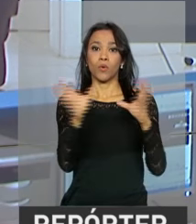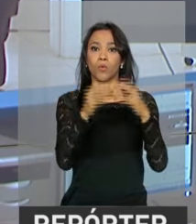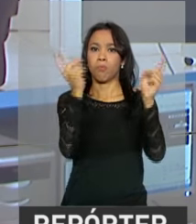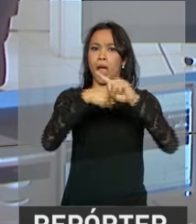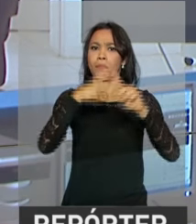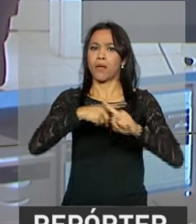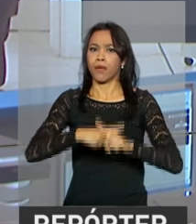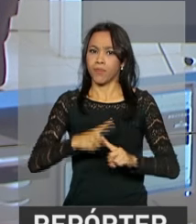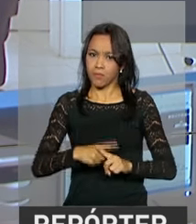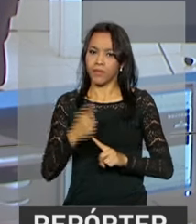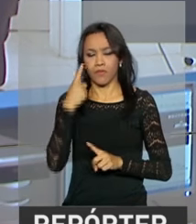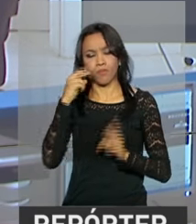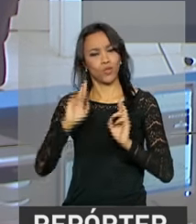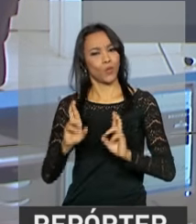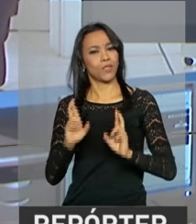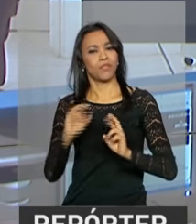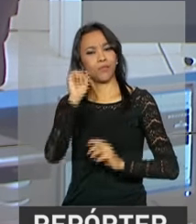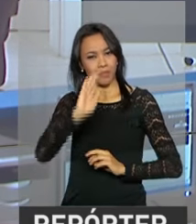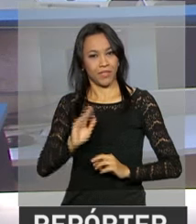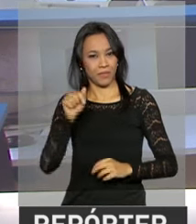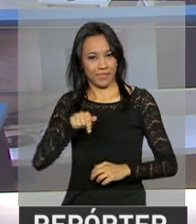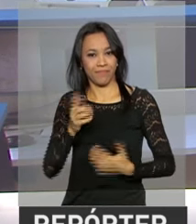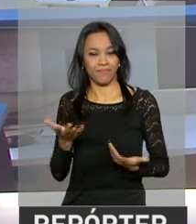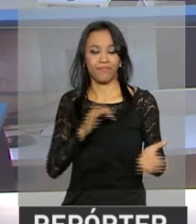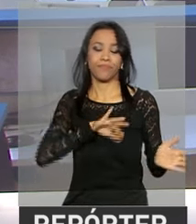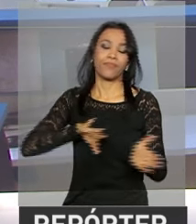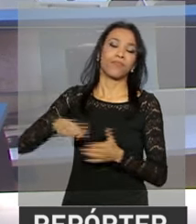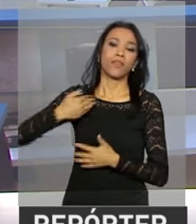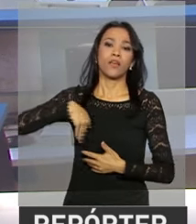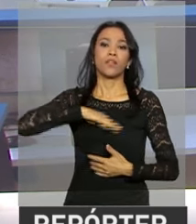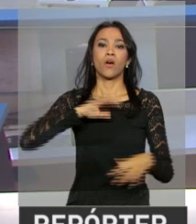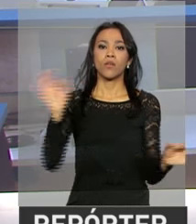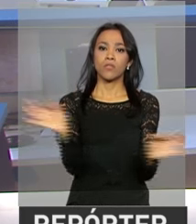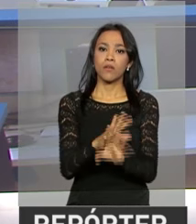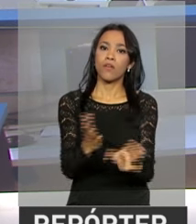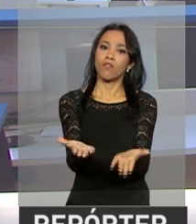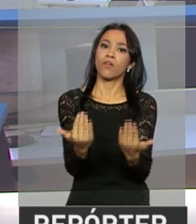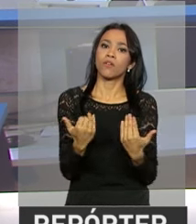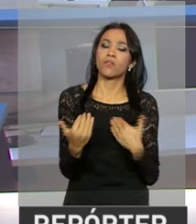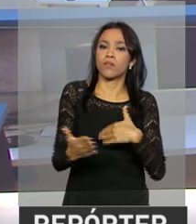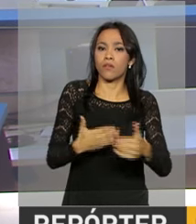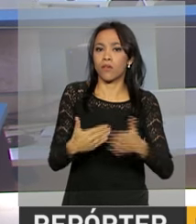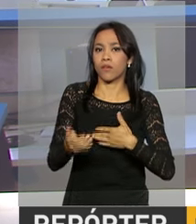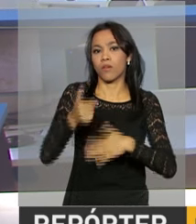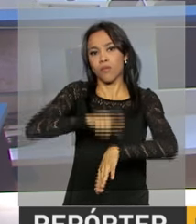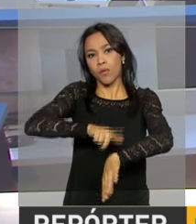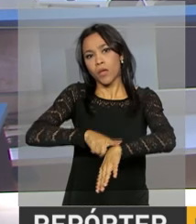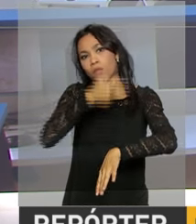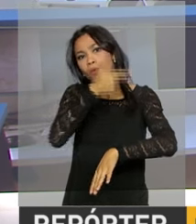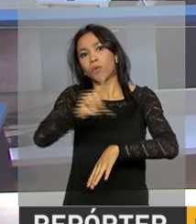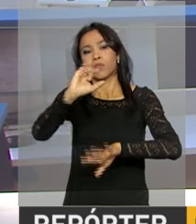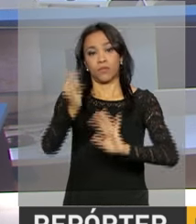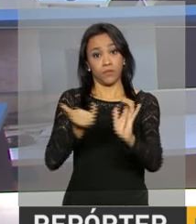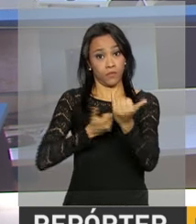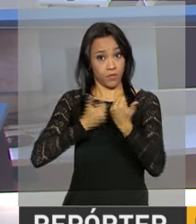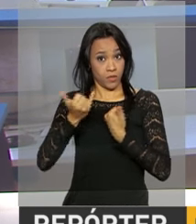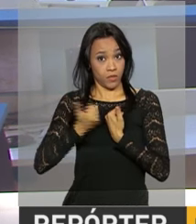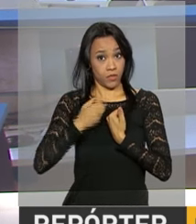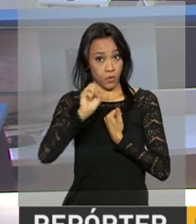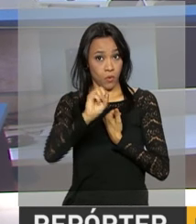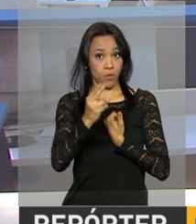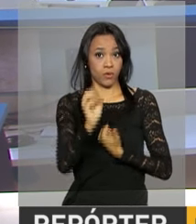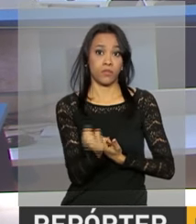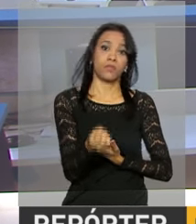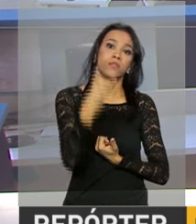medalhas vamos ficar aqui torcendo pelo Brasil e nós ficamos por aqui voltamos a qualquer momento com outras informações ou às